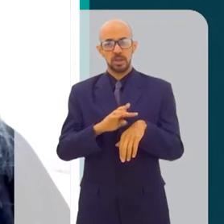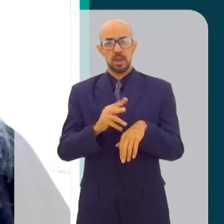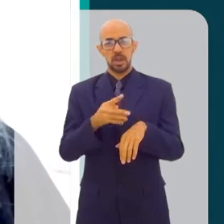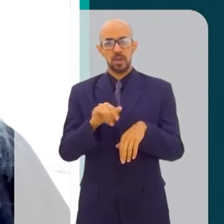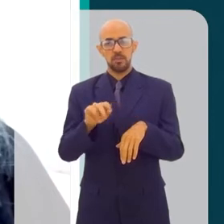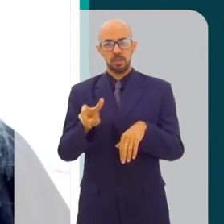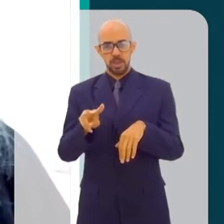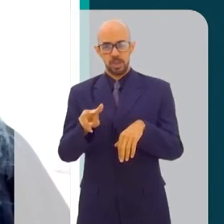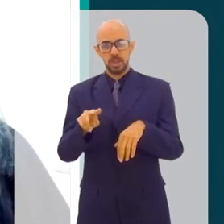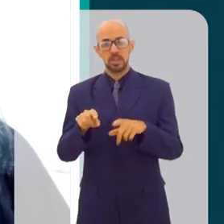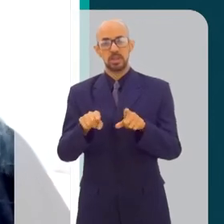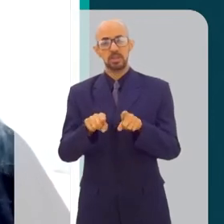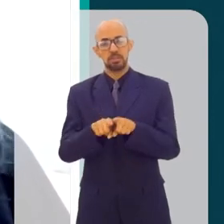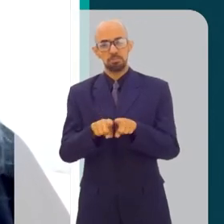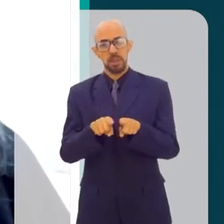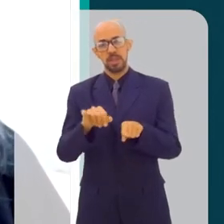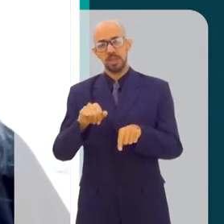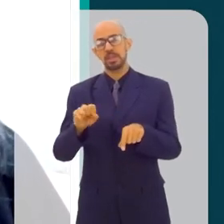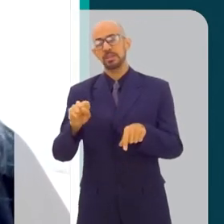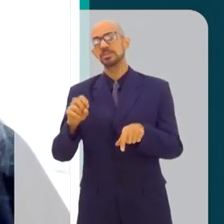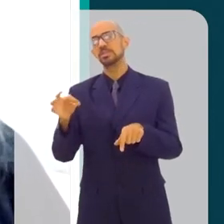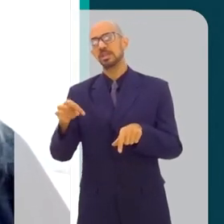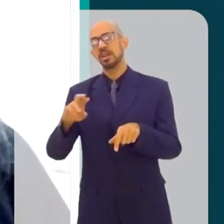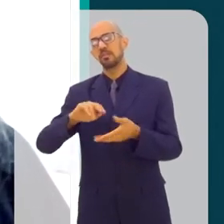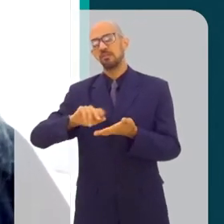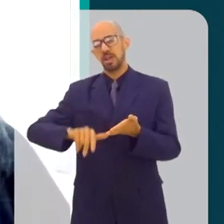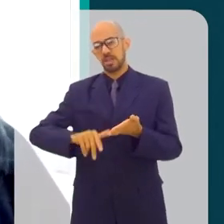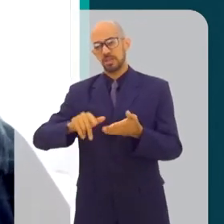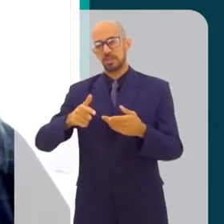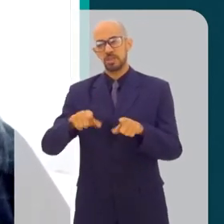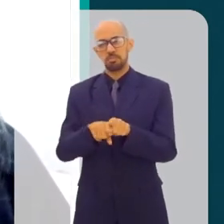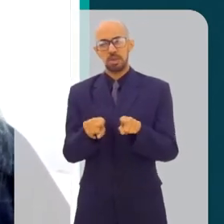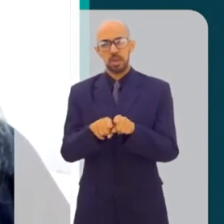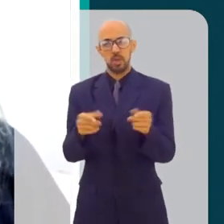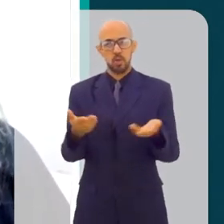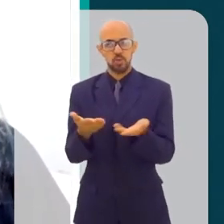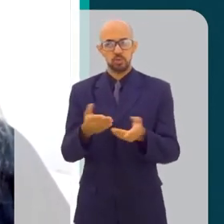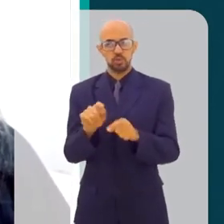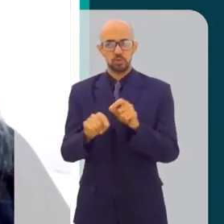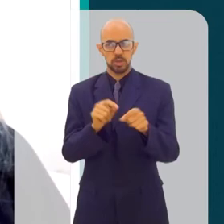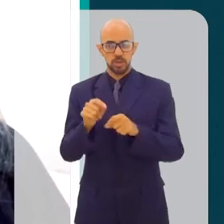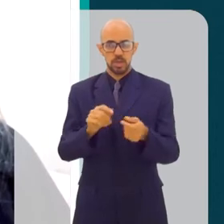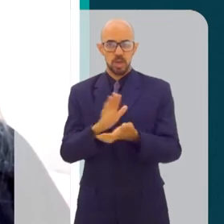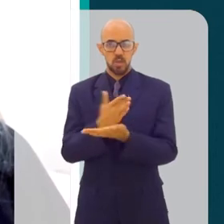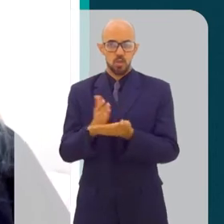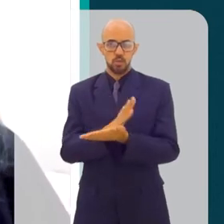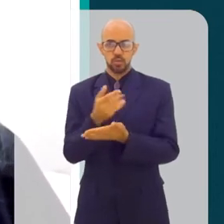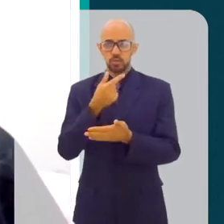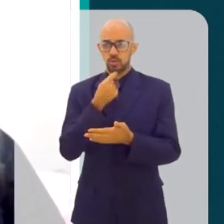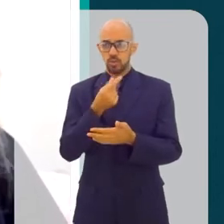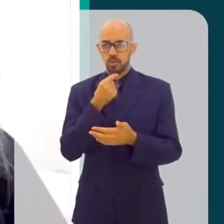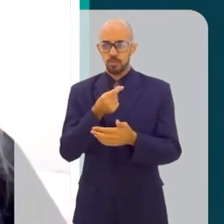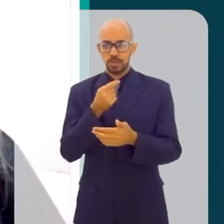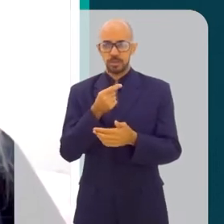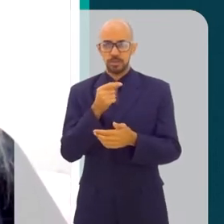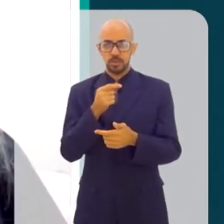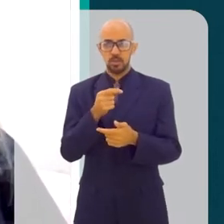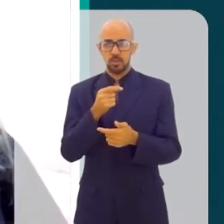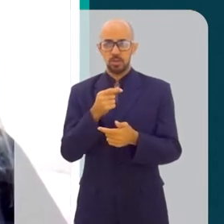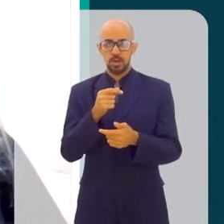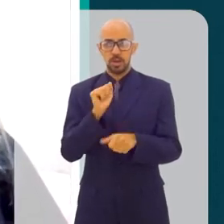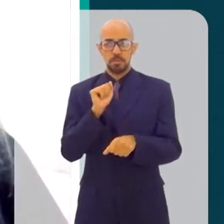HIV. Os jovens, né, e hoje também tem a questão da. Os homens, alguns homens